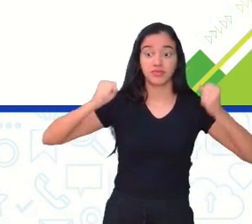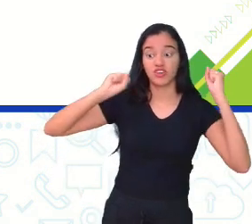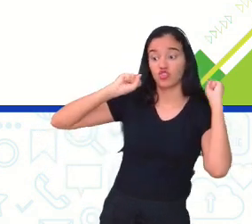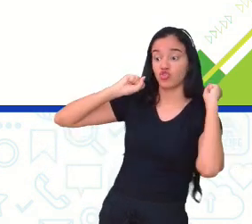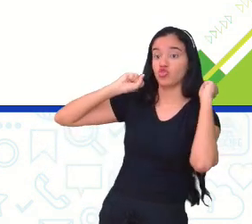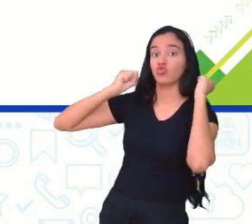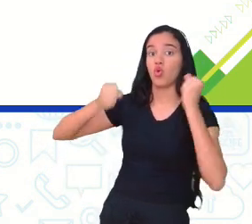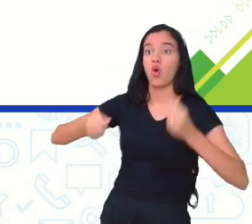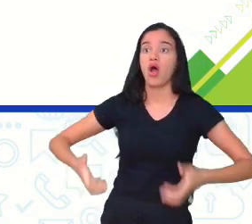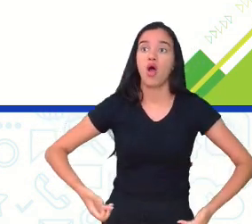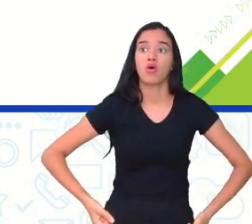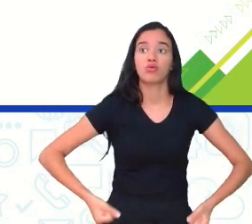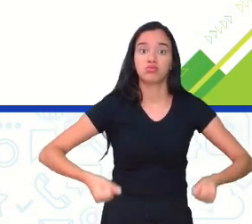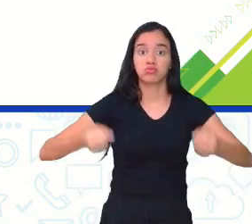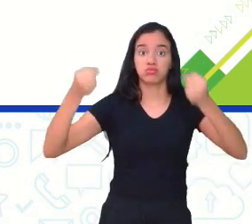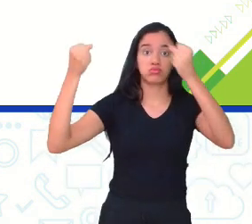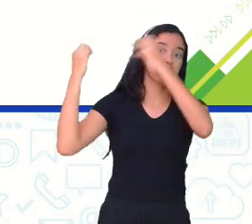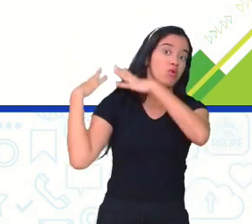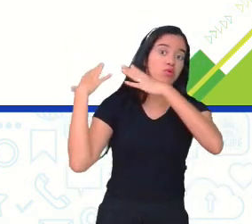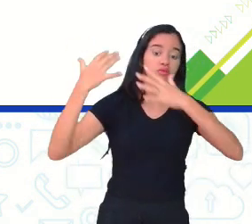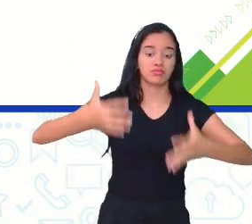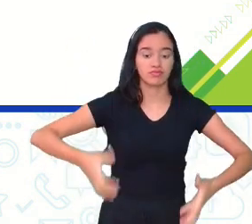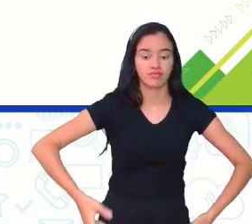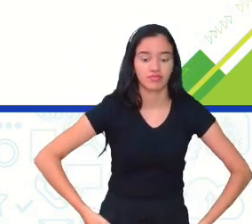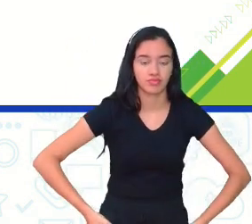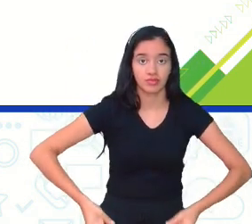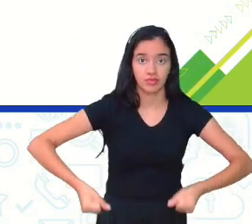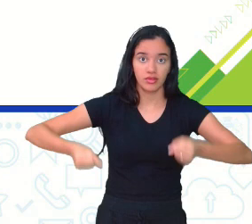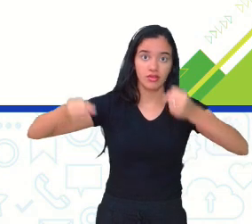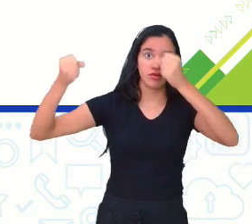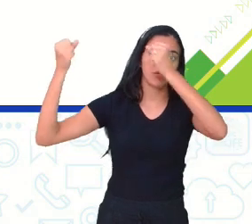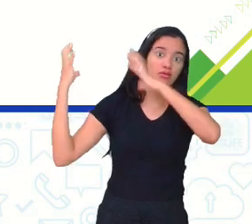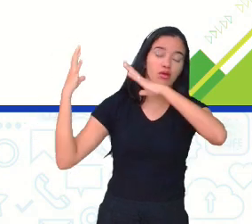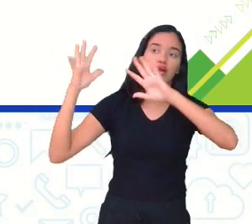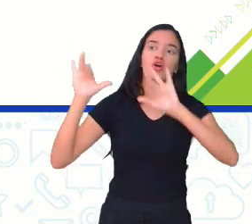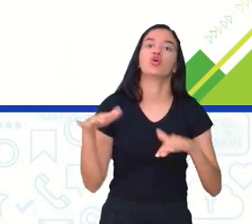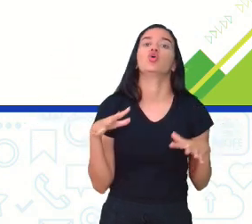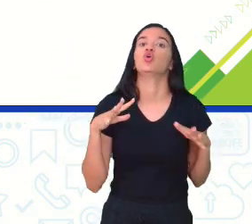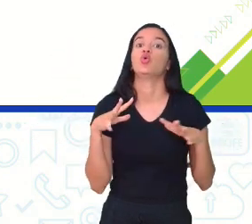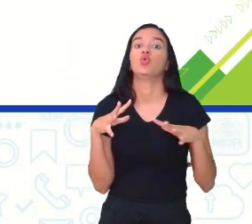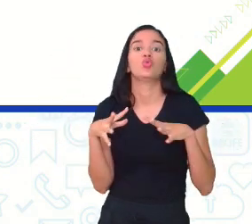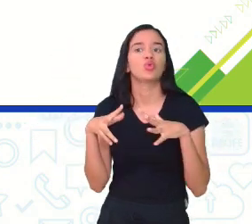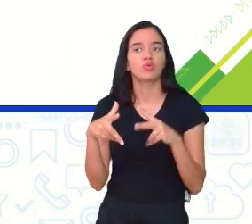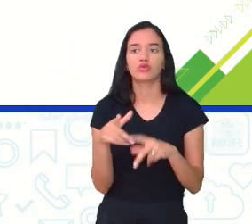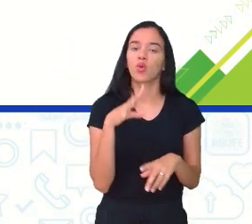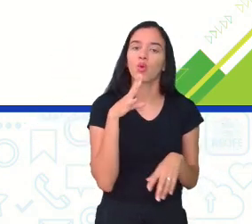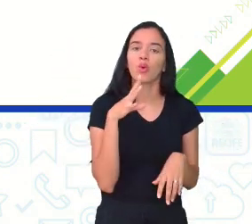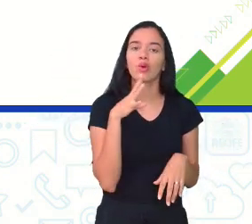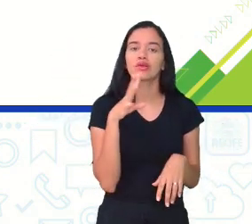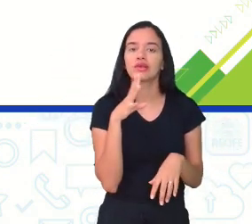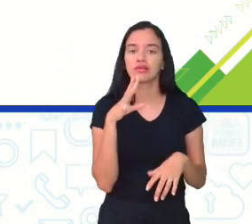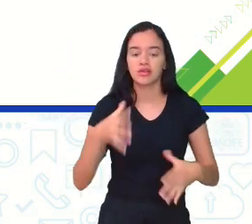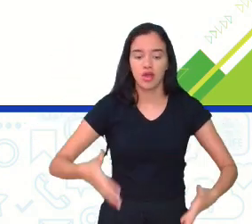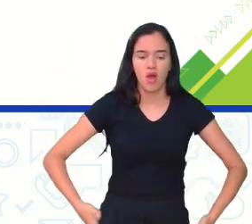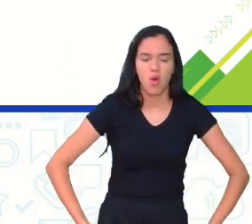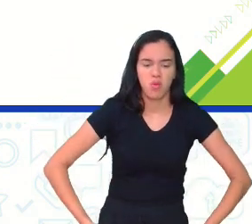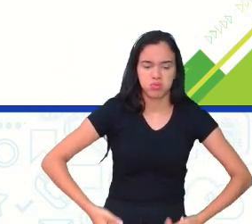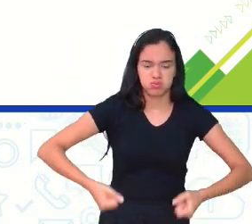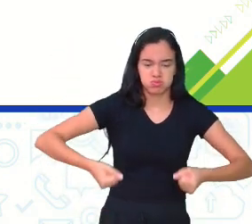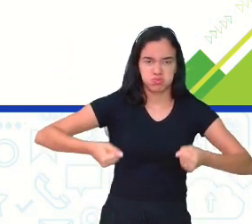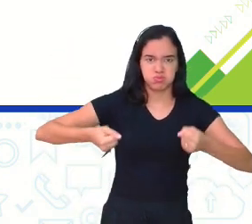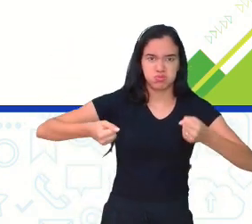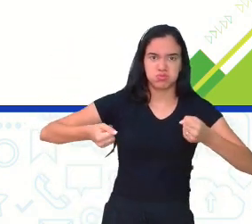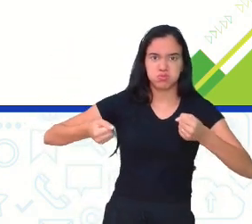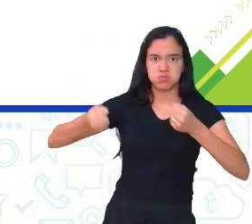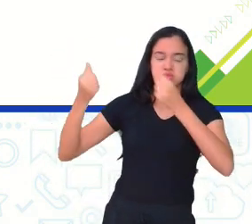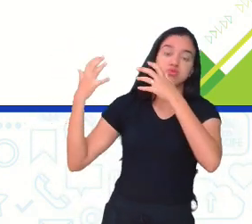joga por trás das costas dela, né? Todo mundo hoje em dia conhece CrossFit. Se não fez, mas,